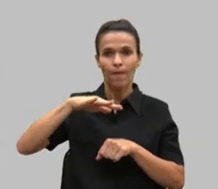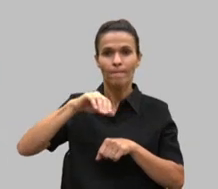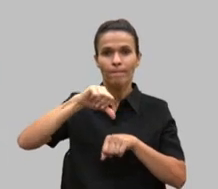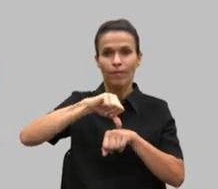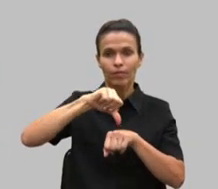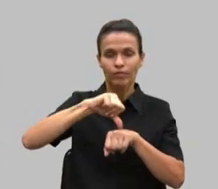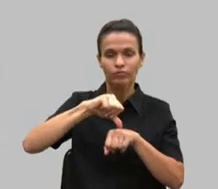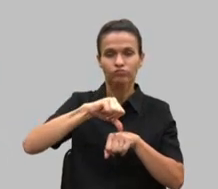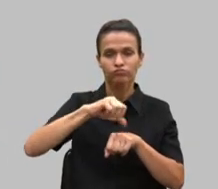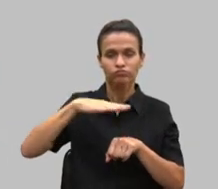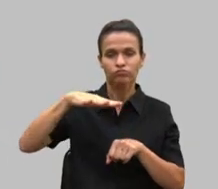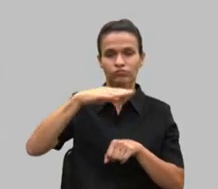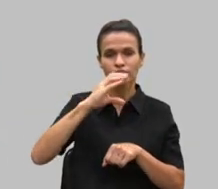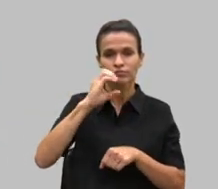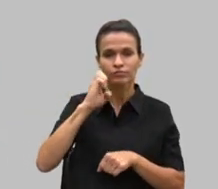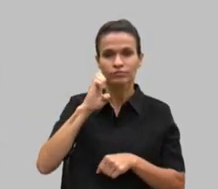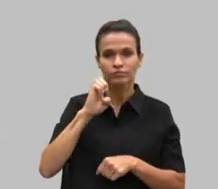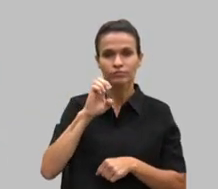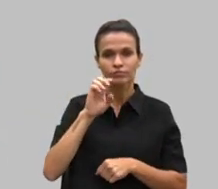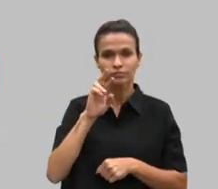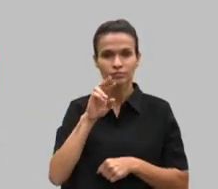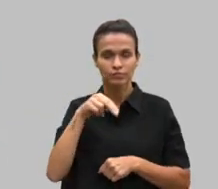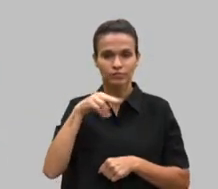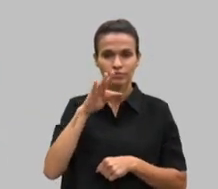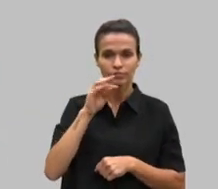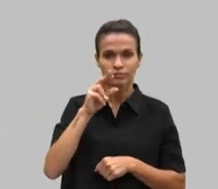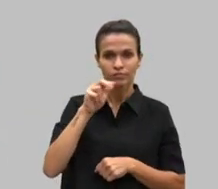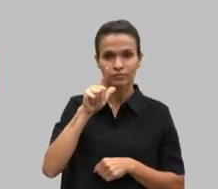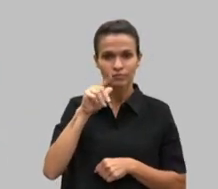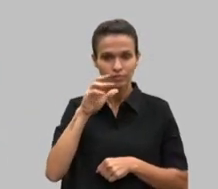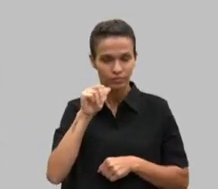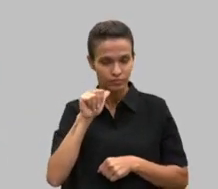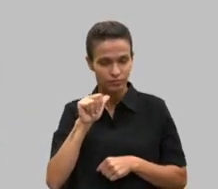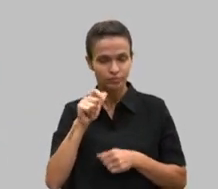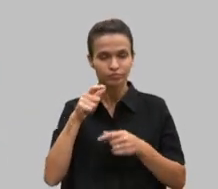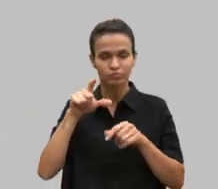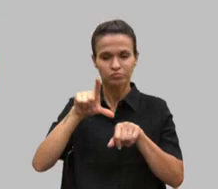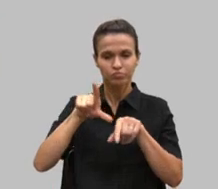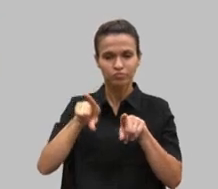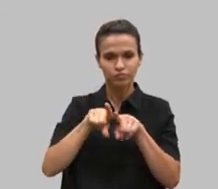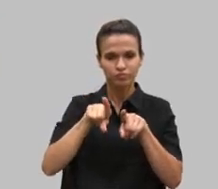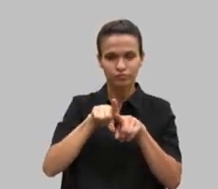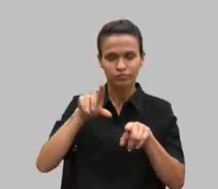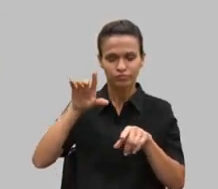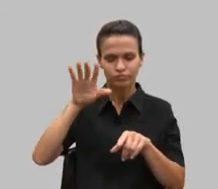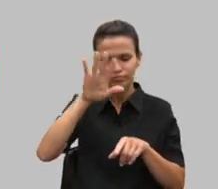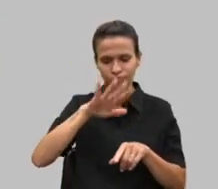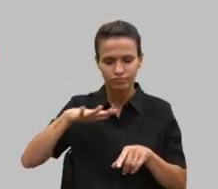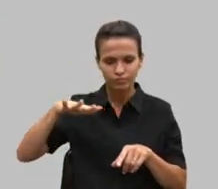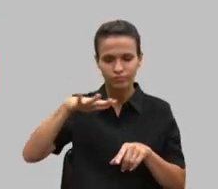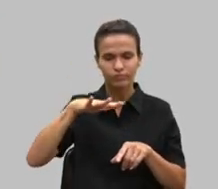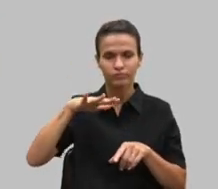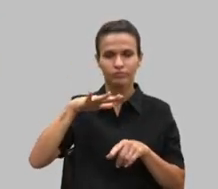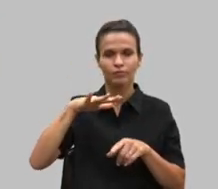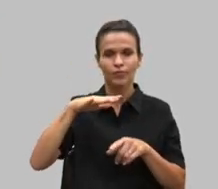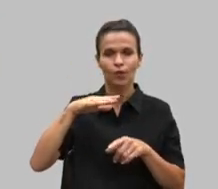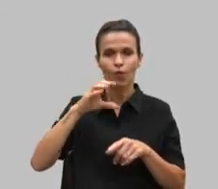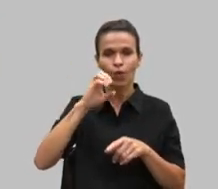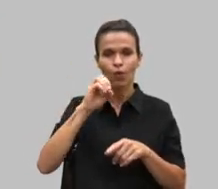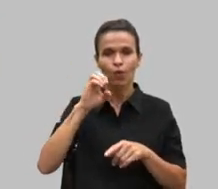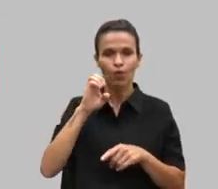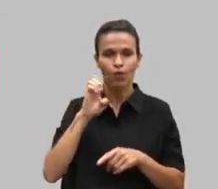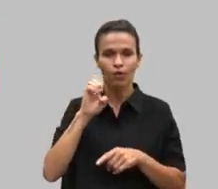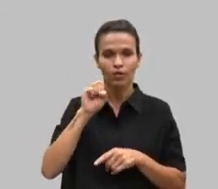Jequitinhonha coordenado pela câmara municipal de Capelinha Polo centro-oeste coordenado pela Câmara Municipal de Nova Serrana